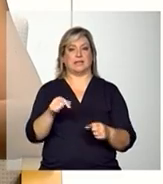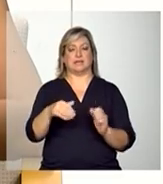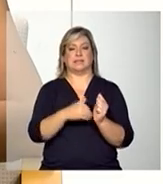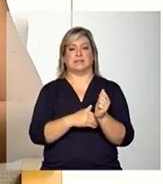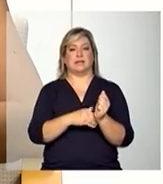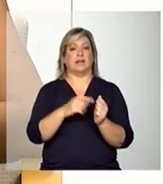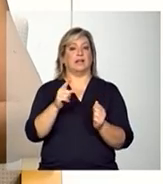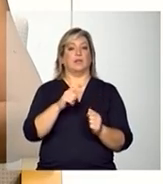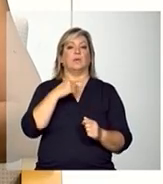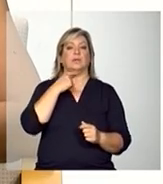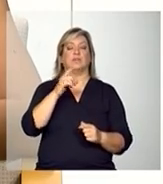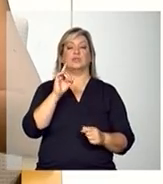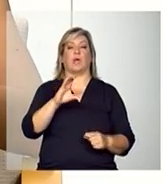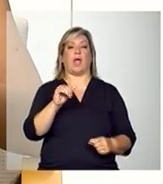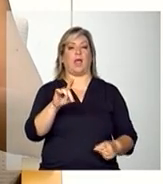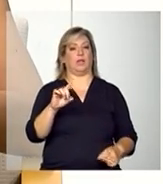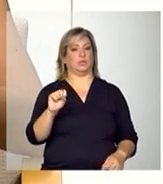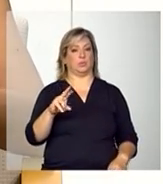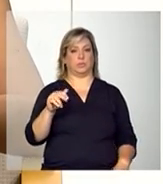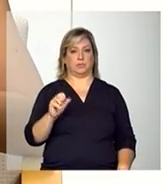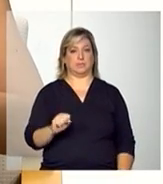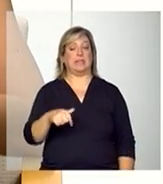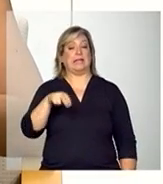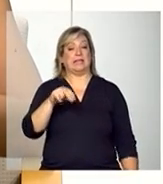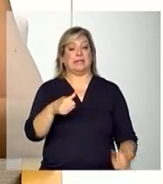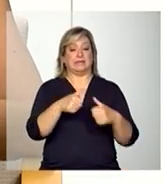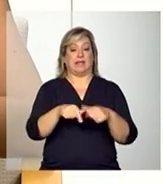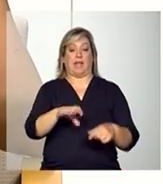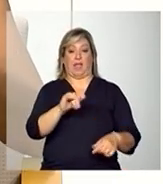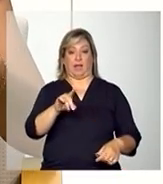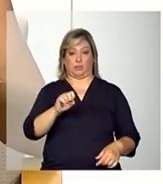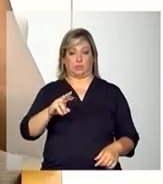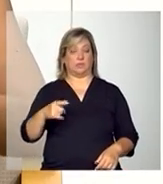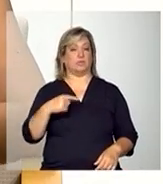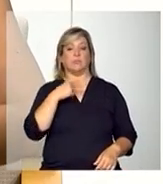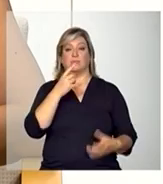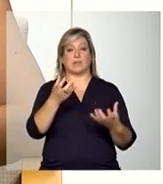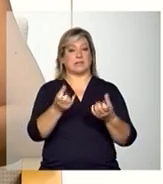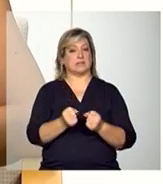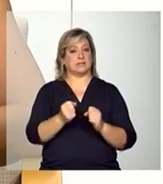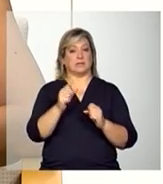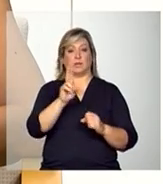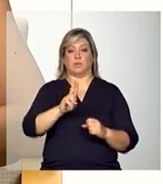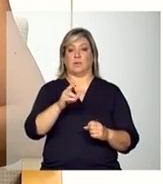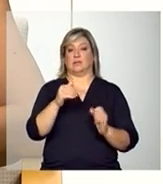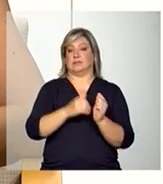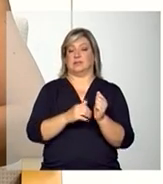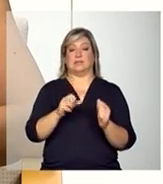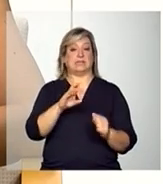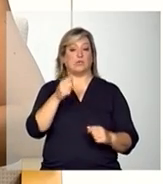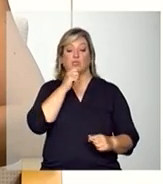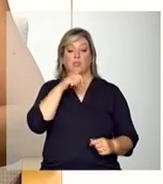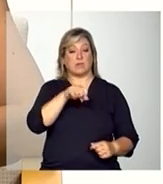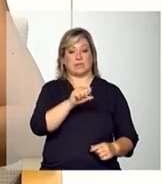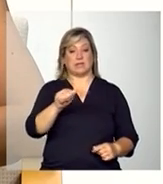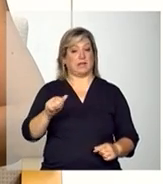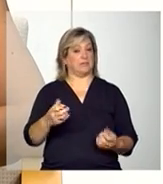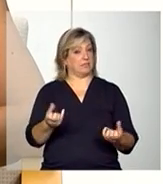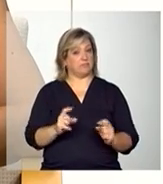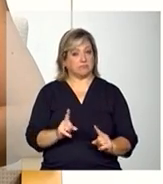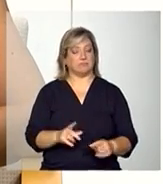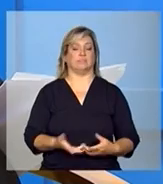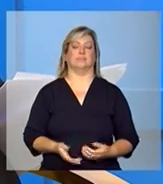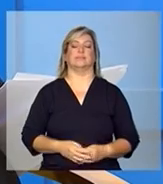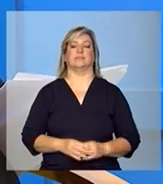não basta eu estar só no CAD suas quem está no cadsuas não recebe login e senha se não estiver no saa não recebe não recebe perfeito